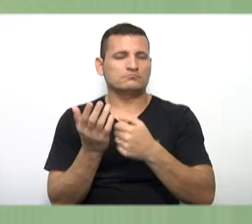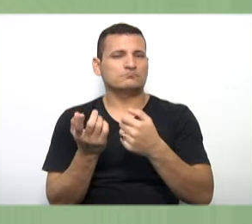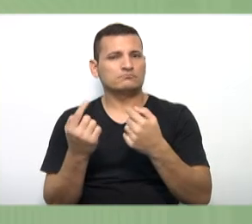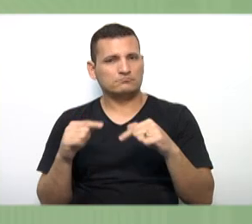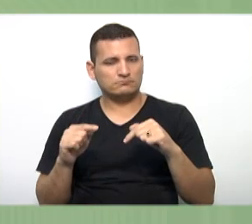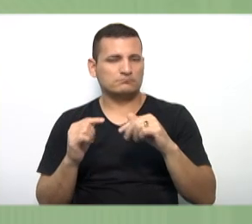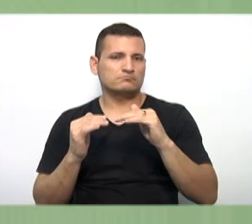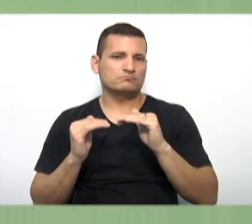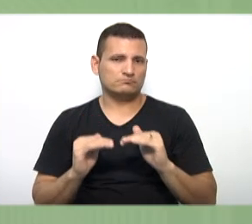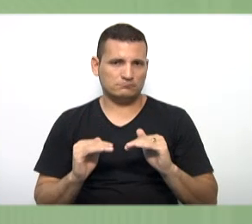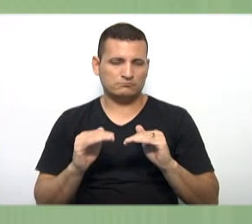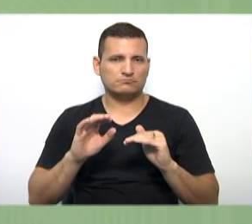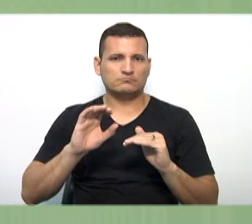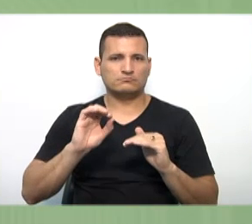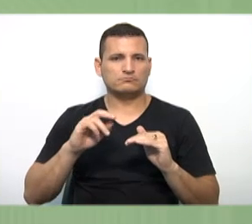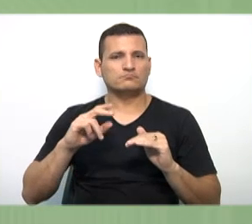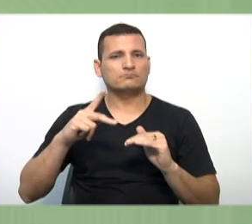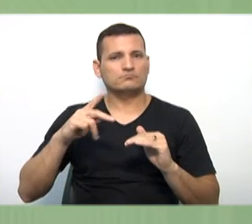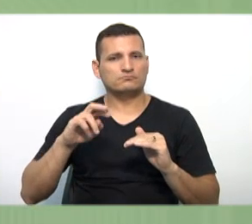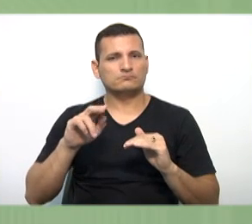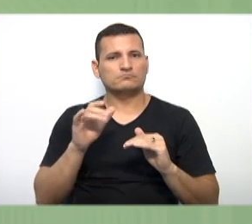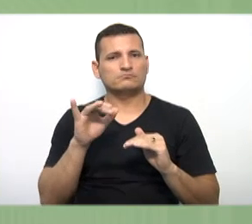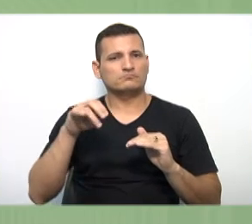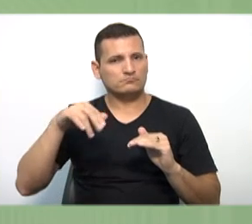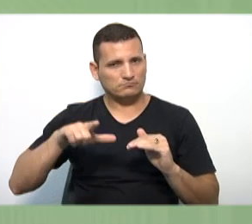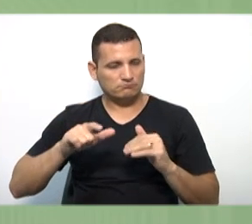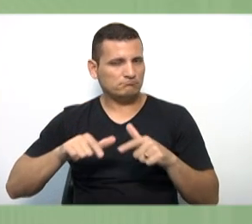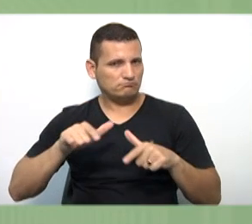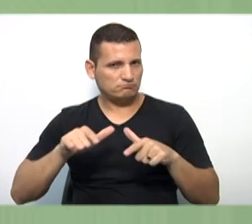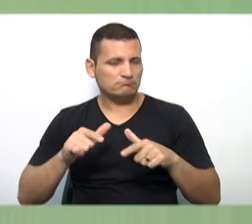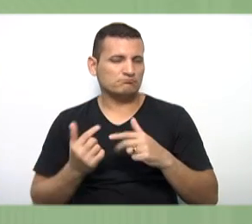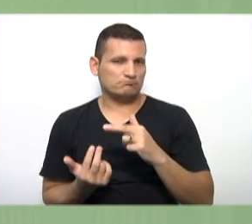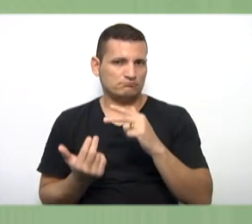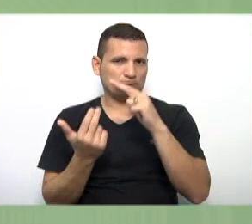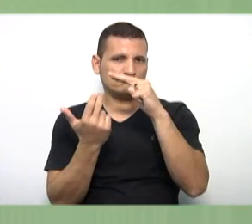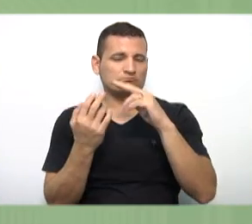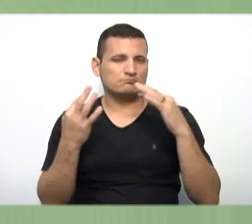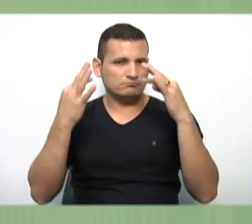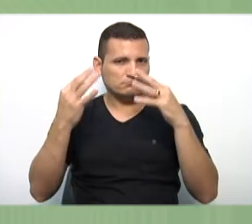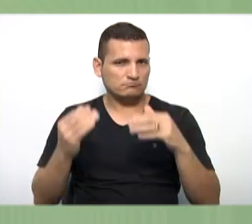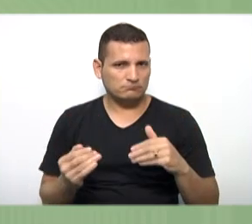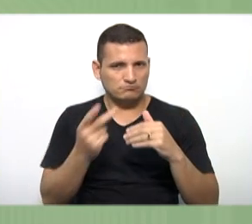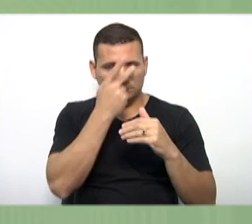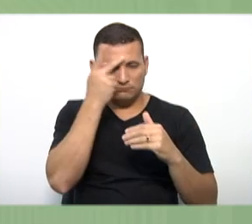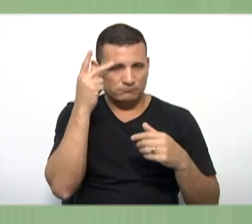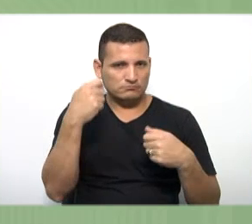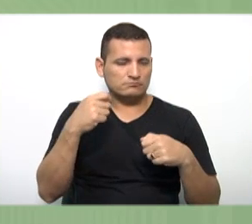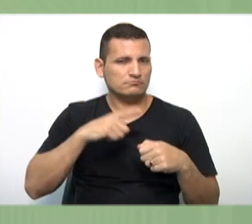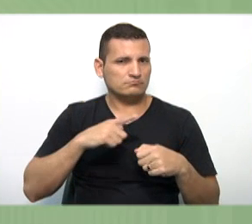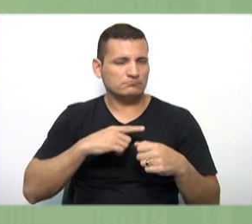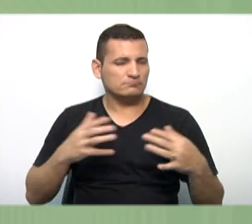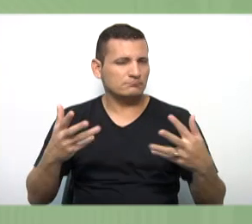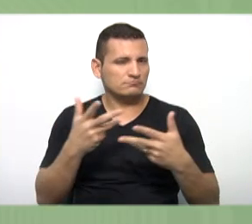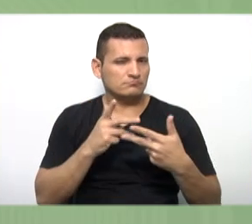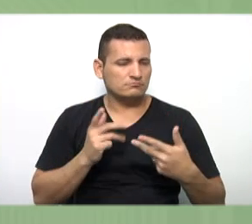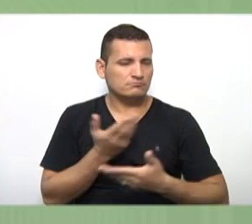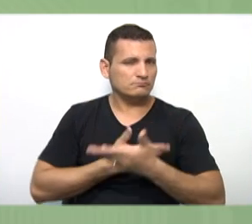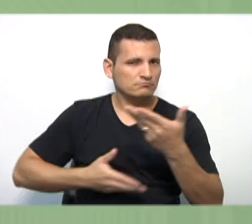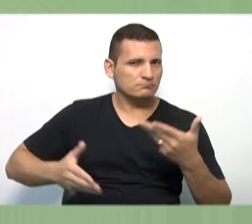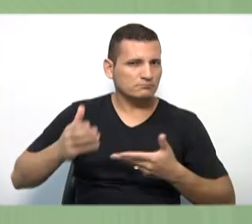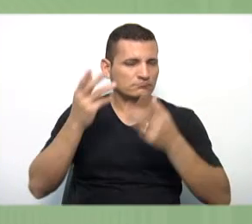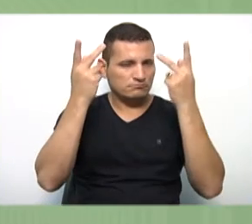é necessário no nível operacional. Todas as pessoas devem ter habilidades de relacionamento interpessoal. Ele é